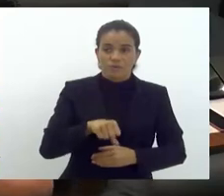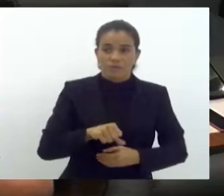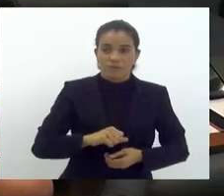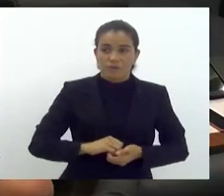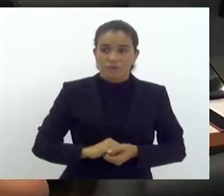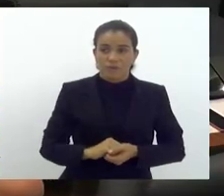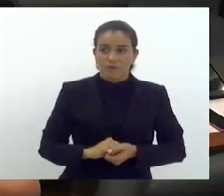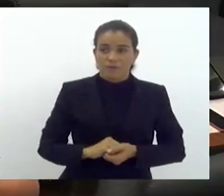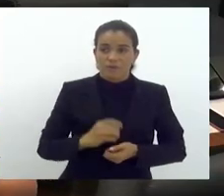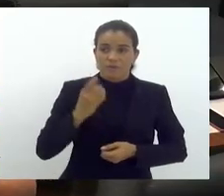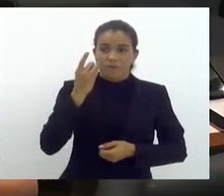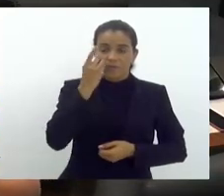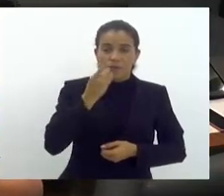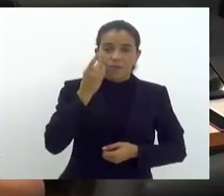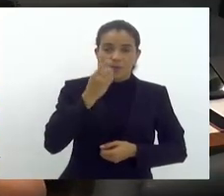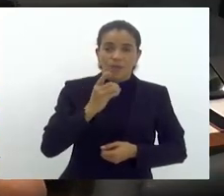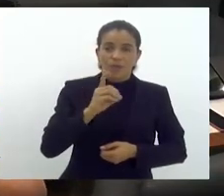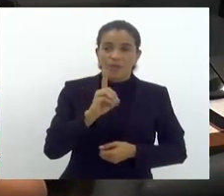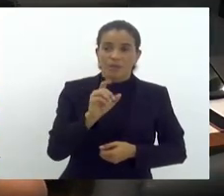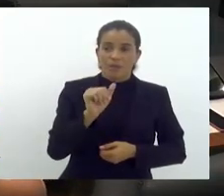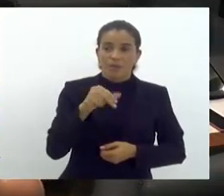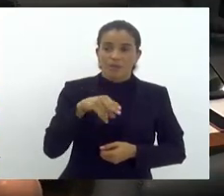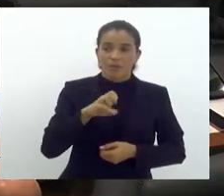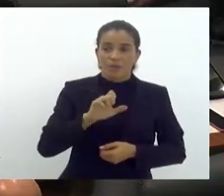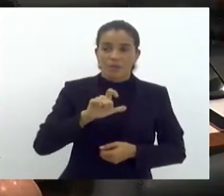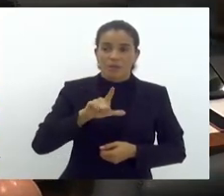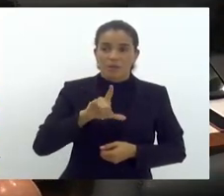Deputado Daniel librelon